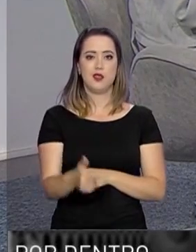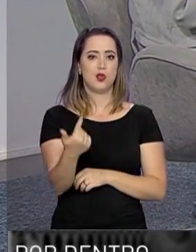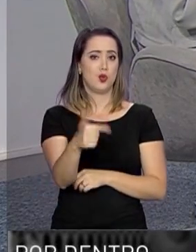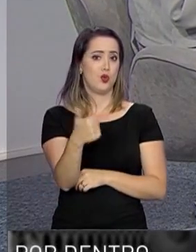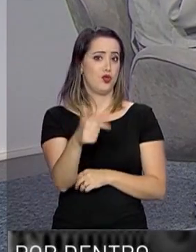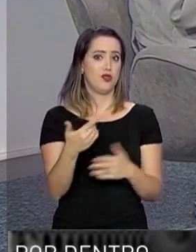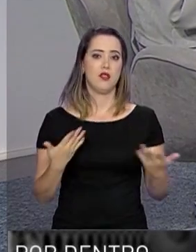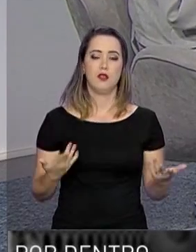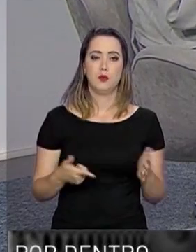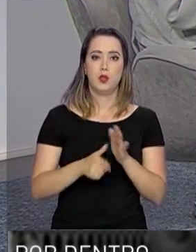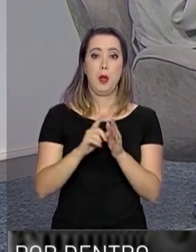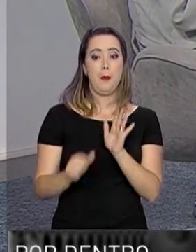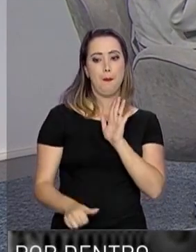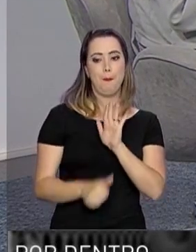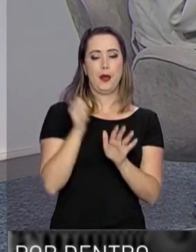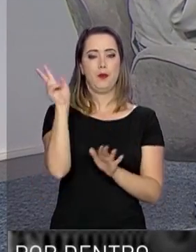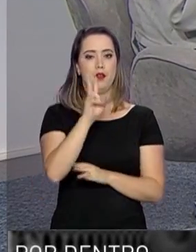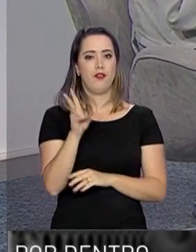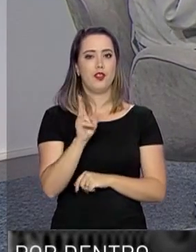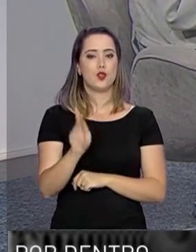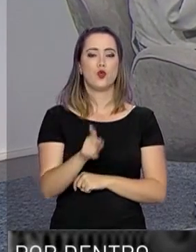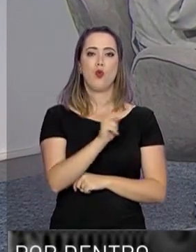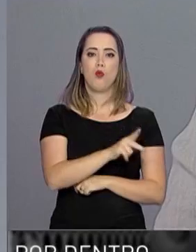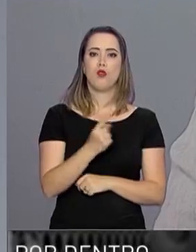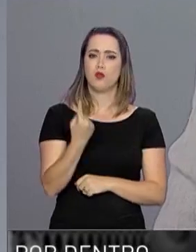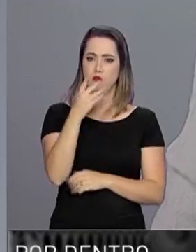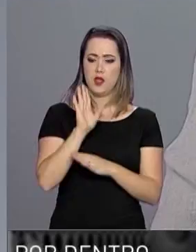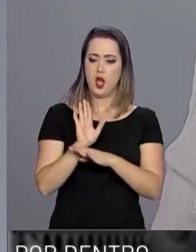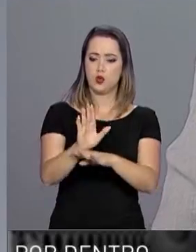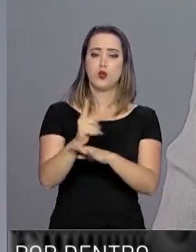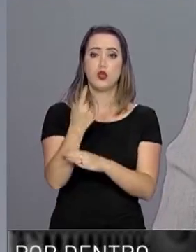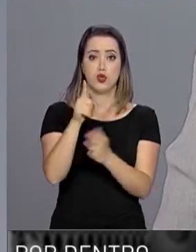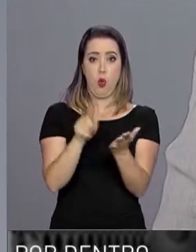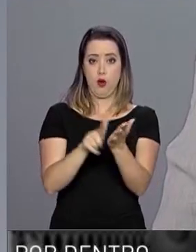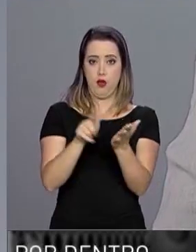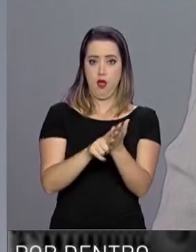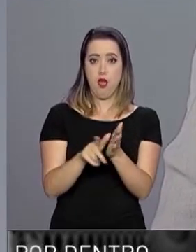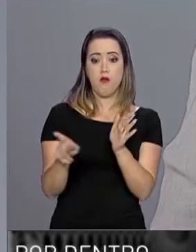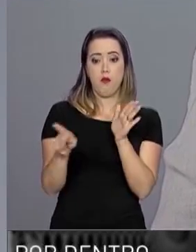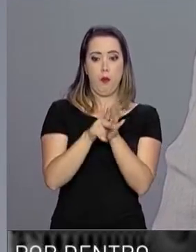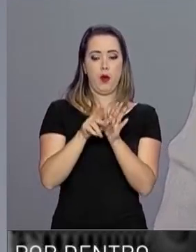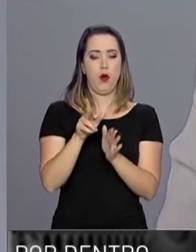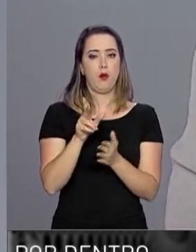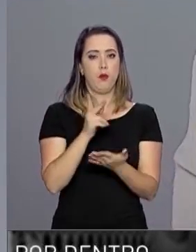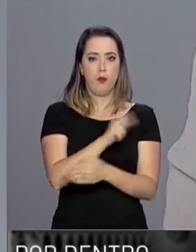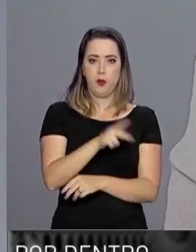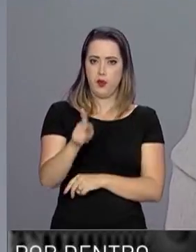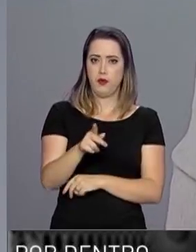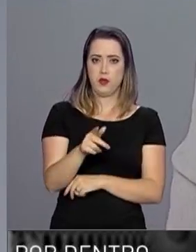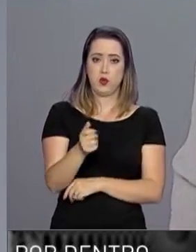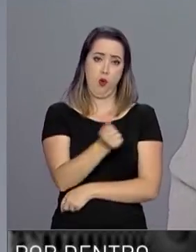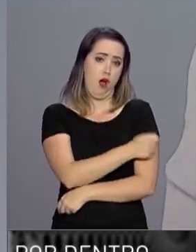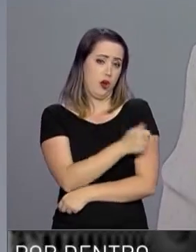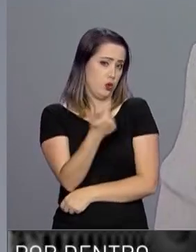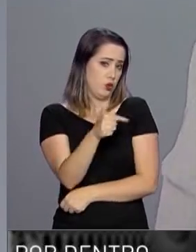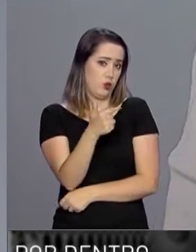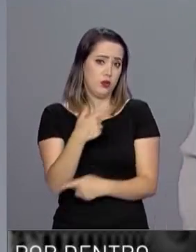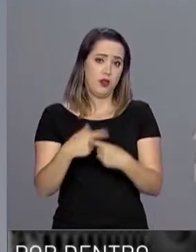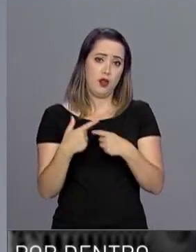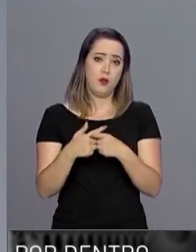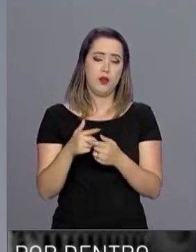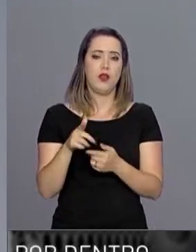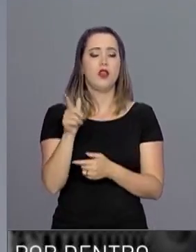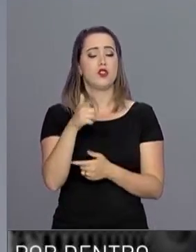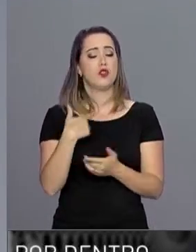Pela primeira vez, o professor da educação infantil vai ter um apoio do livro didático com um livro para o professor. Para o aluno, não, porque nós vamos trabalhar